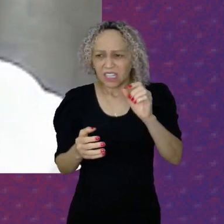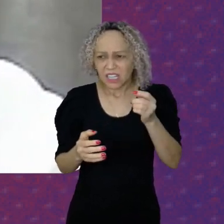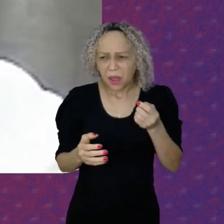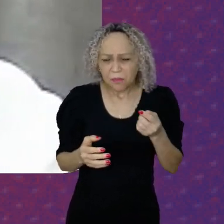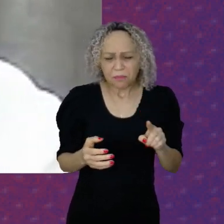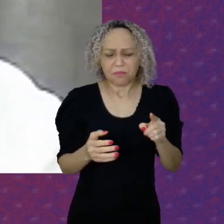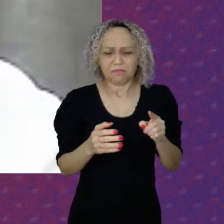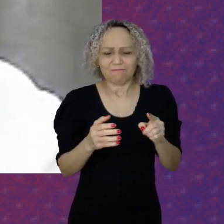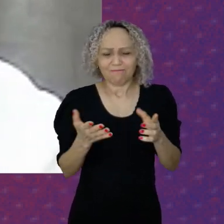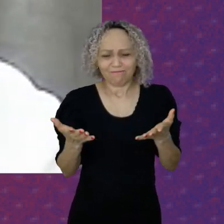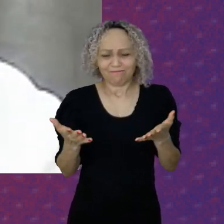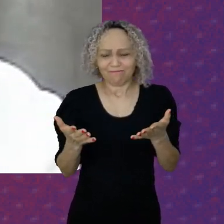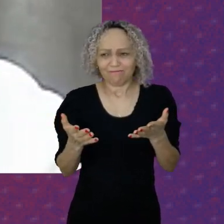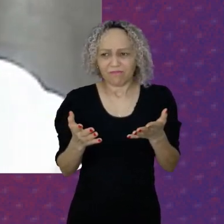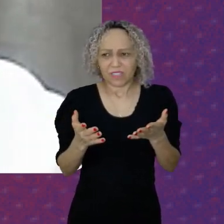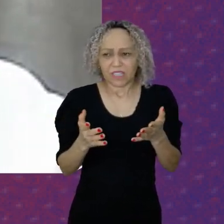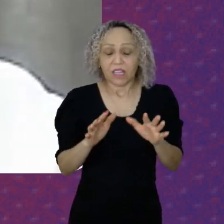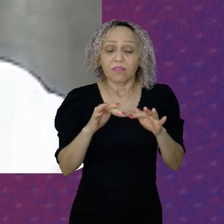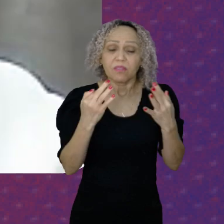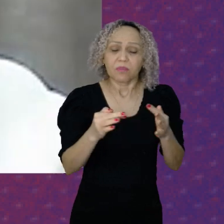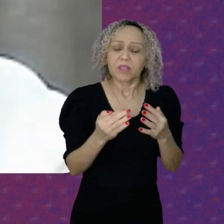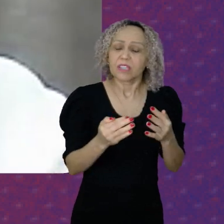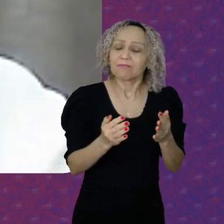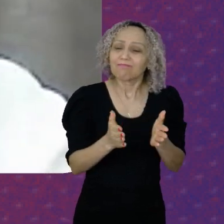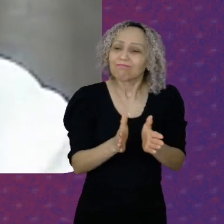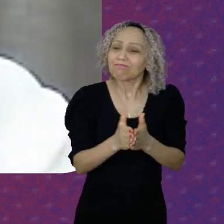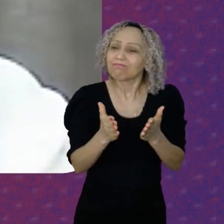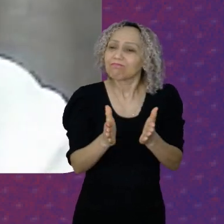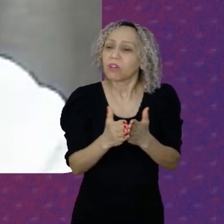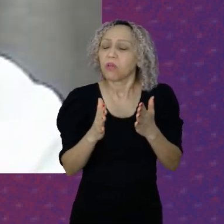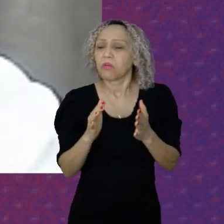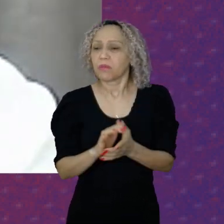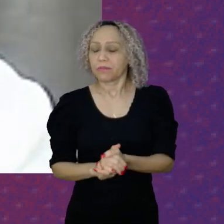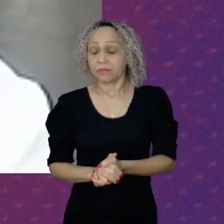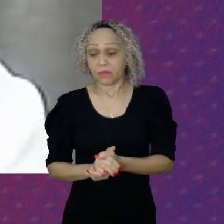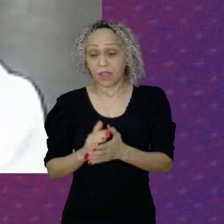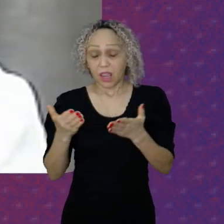pente fino agora, se descobriu que apenas